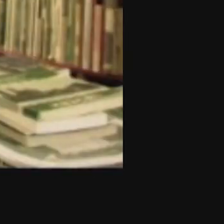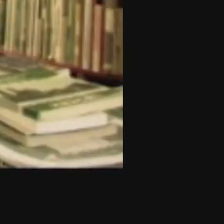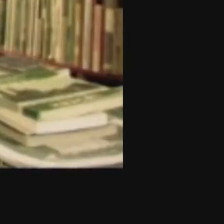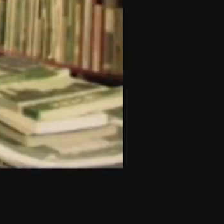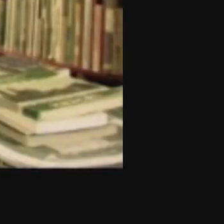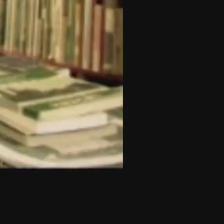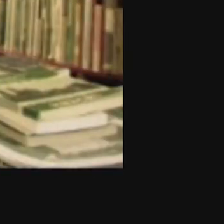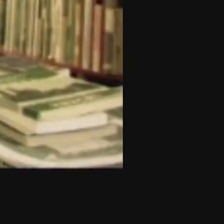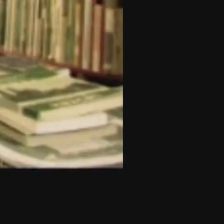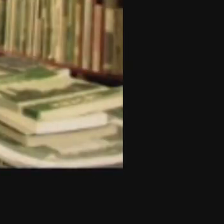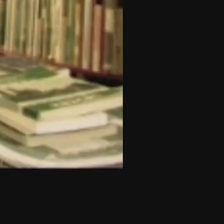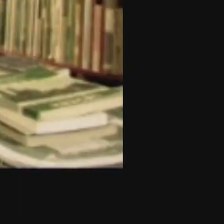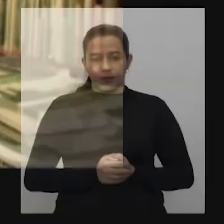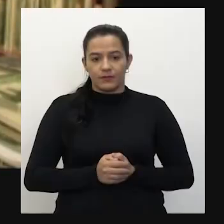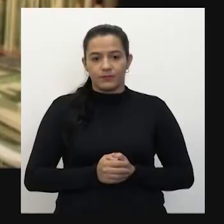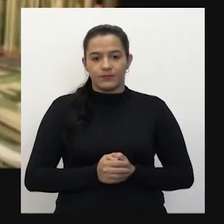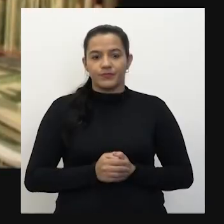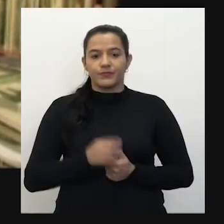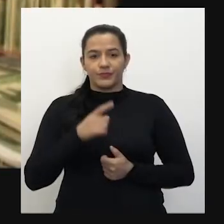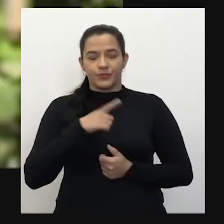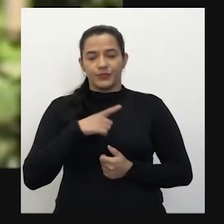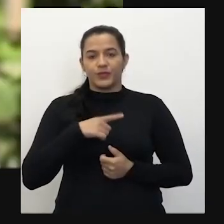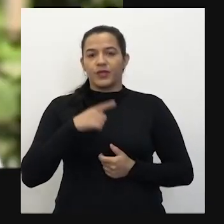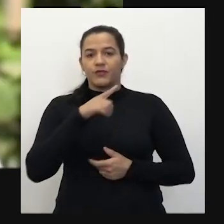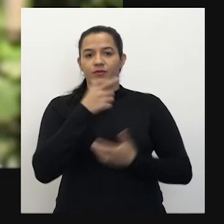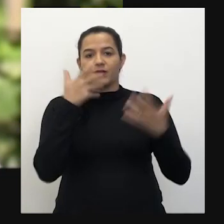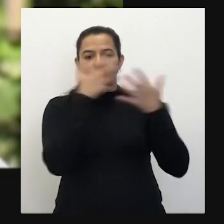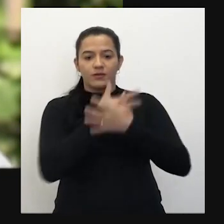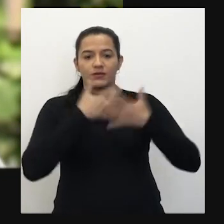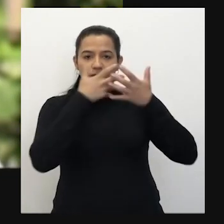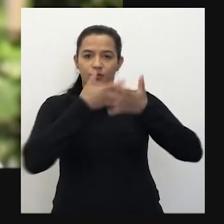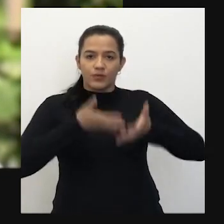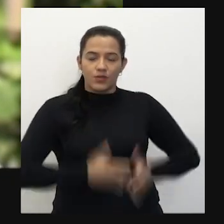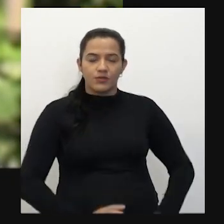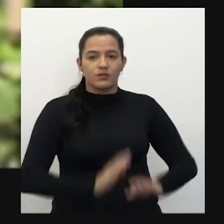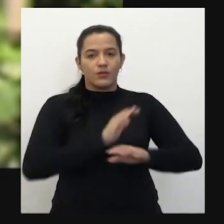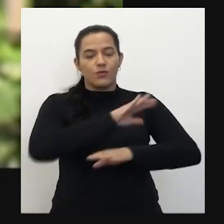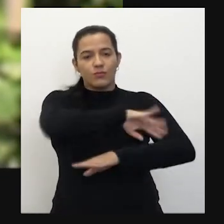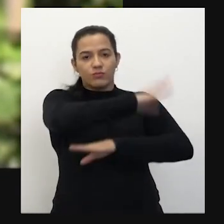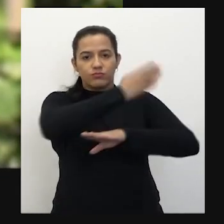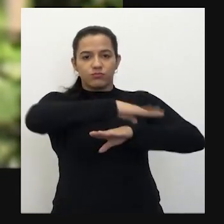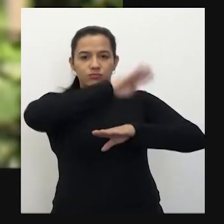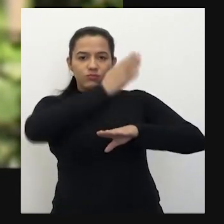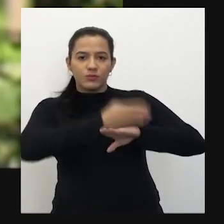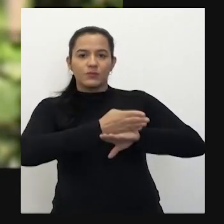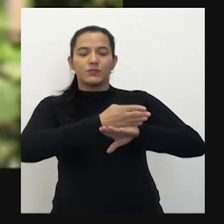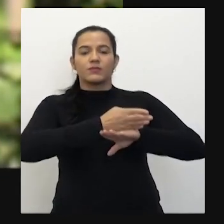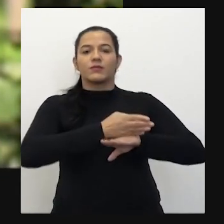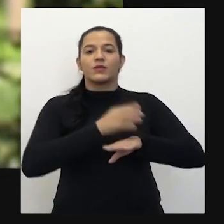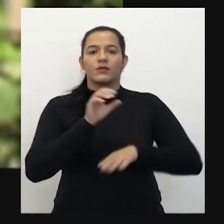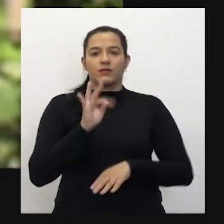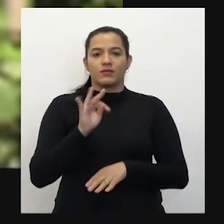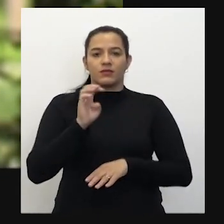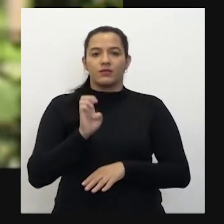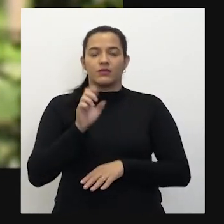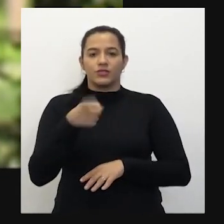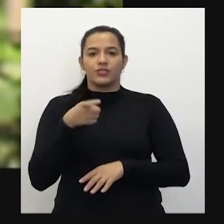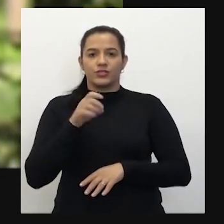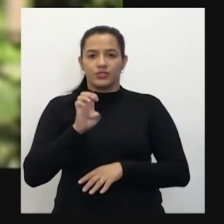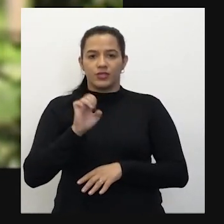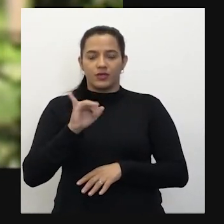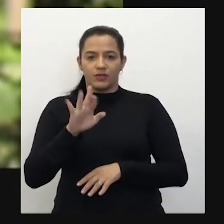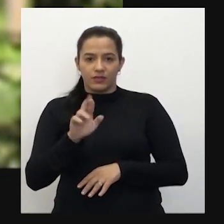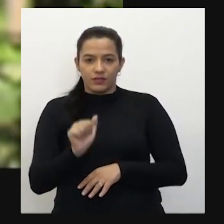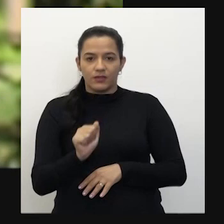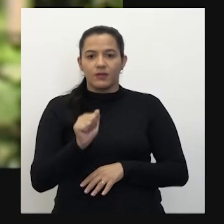Os cantadores nasceram na Serra do Teixeira. O mais importante agora não é a questão da origem, né? Porque a questão da origem